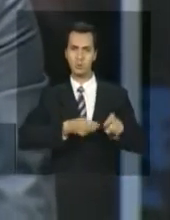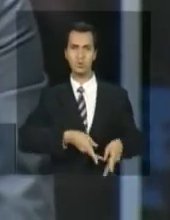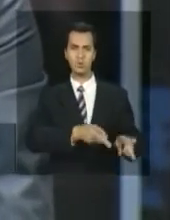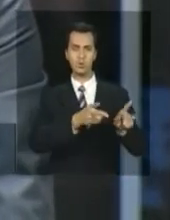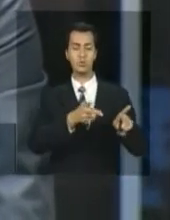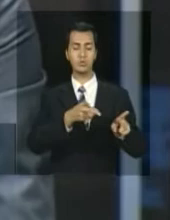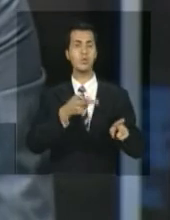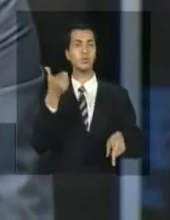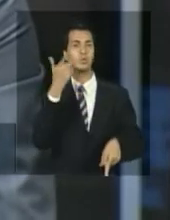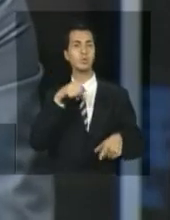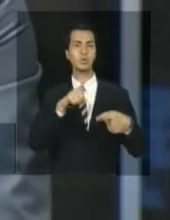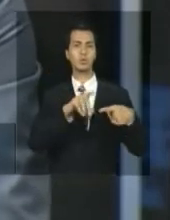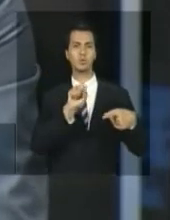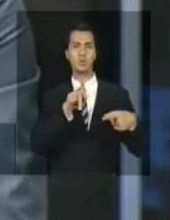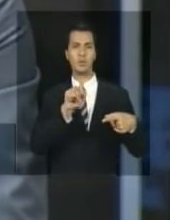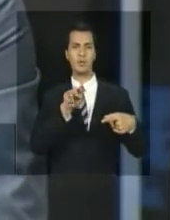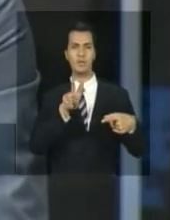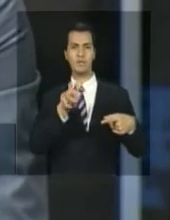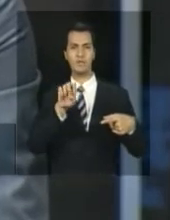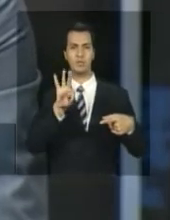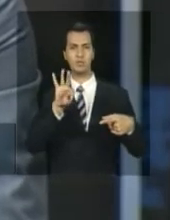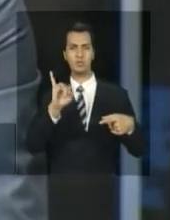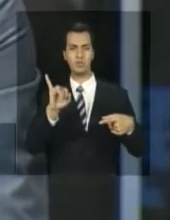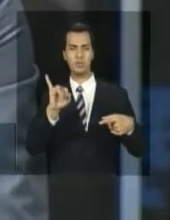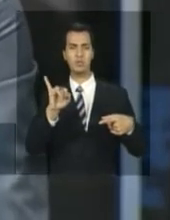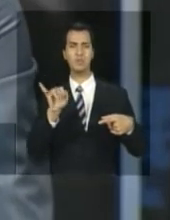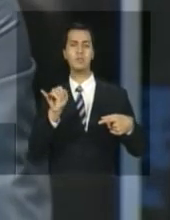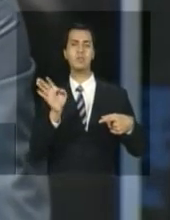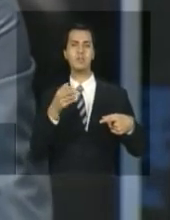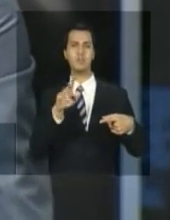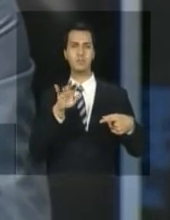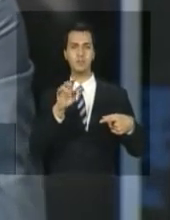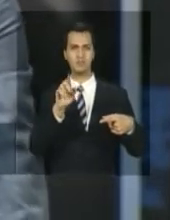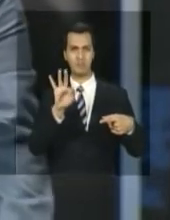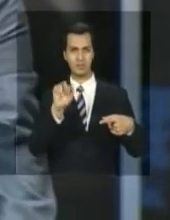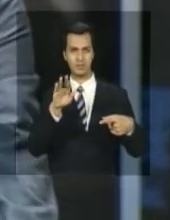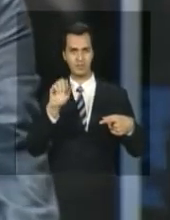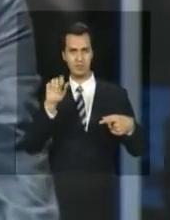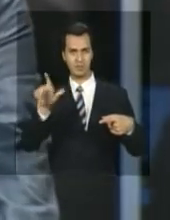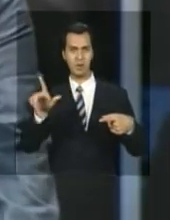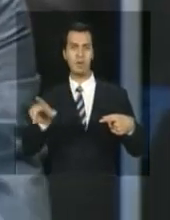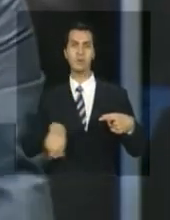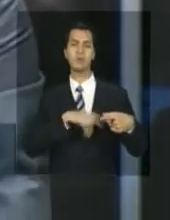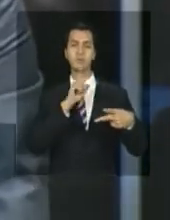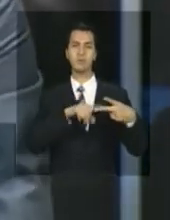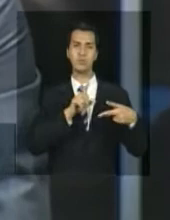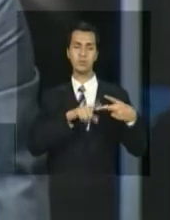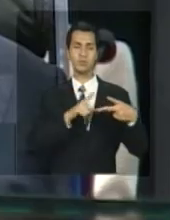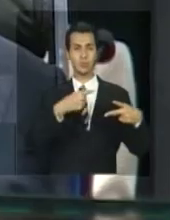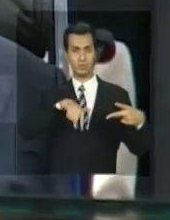alcance do superávit fiscal proposto para o corrente ano, pela atenção